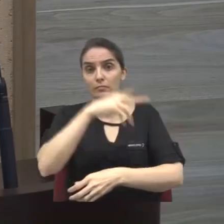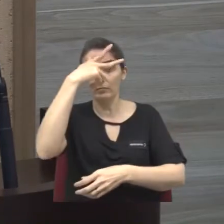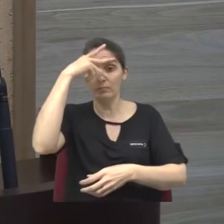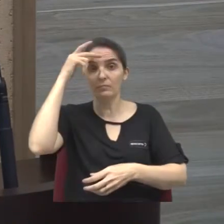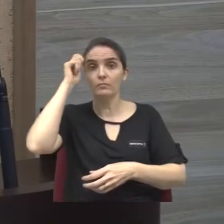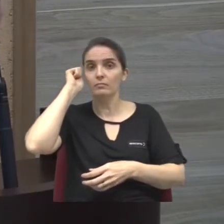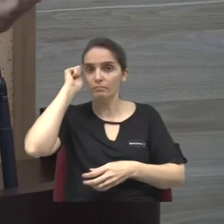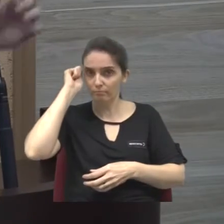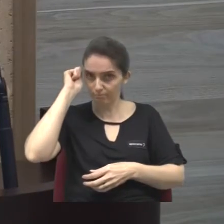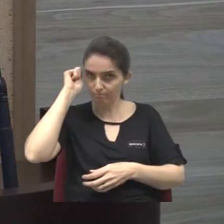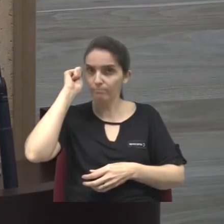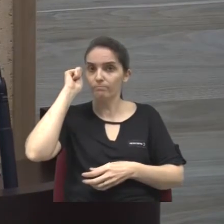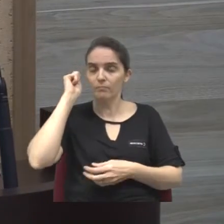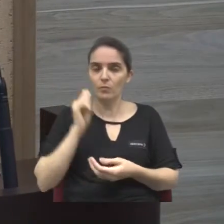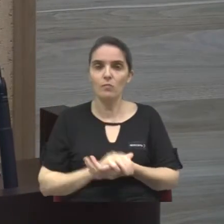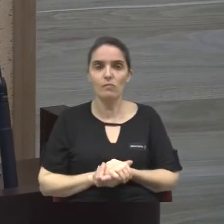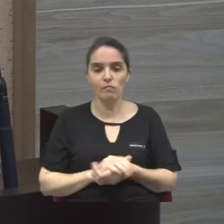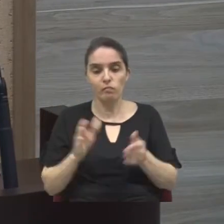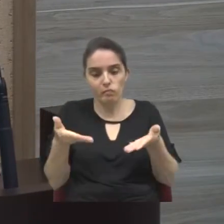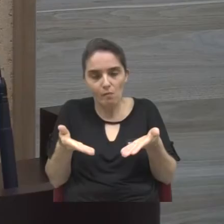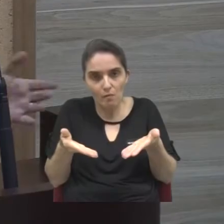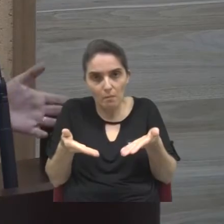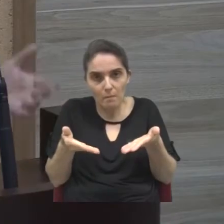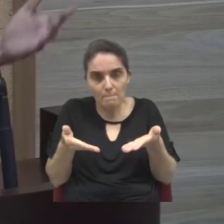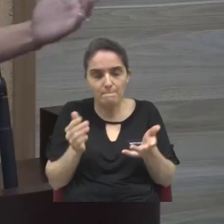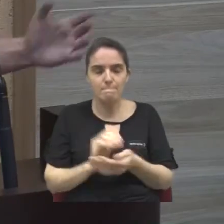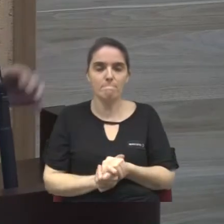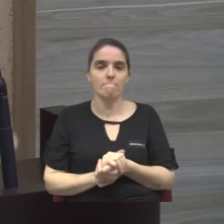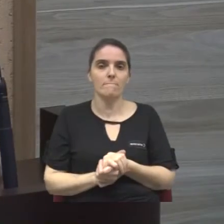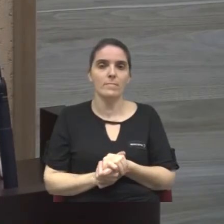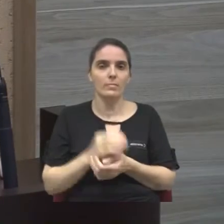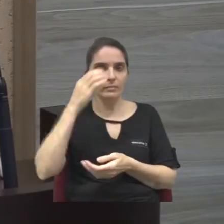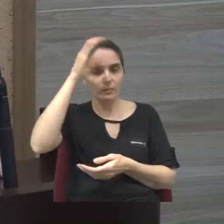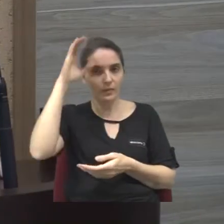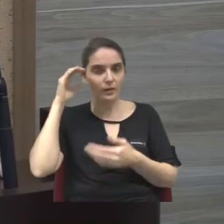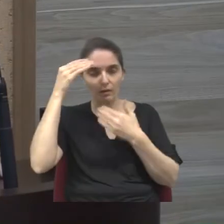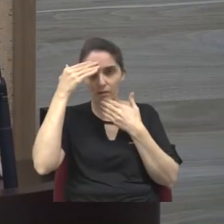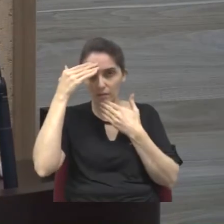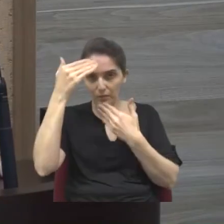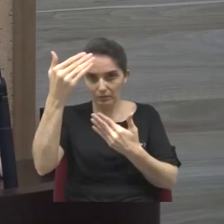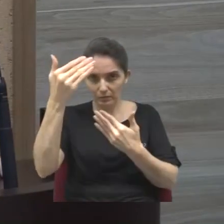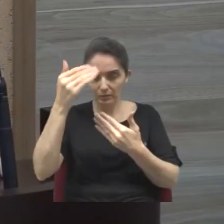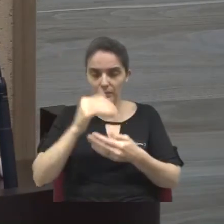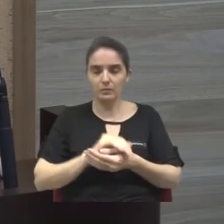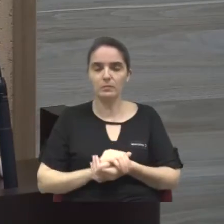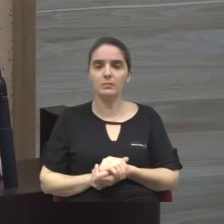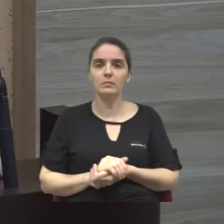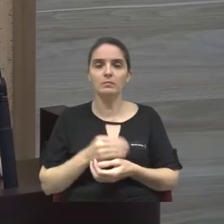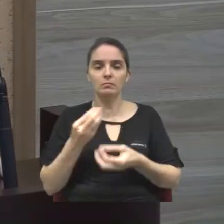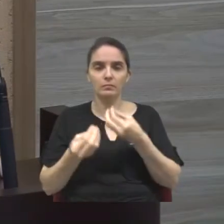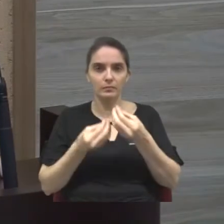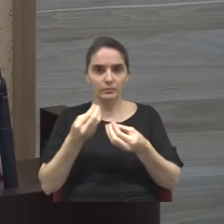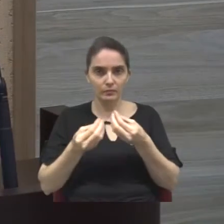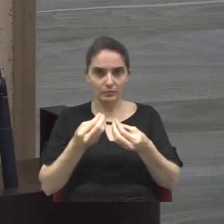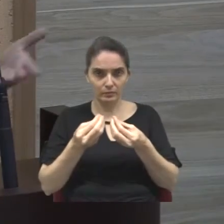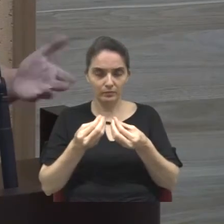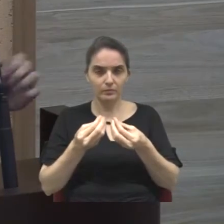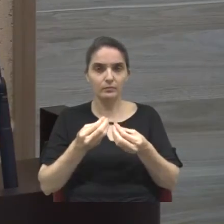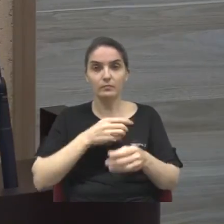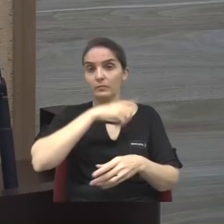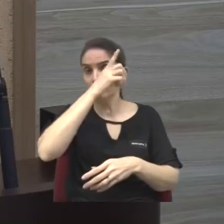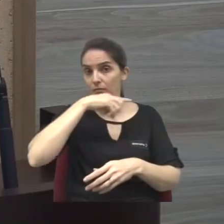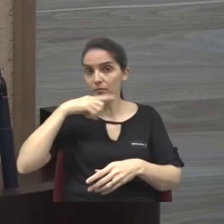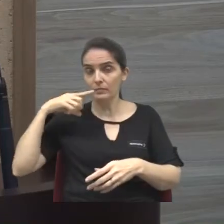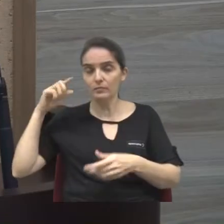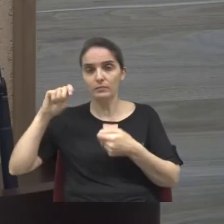aqui eu agradeço a gentileza e a forma da condução que está sendo feita pela vereadora doutora Mayra, que está no